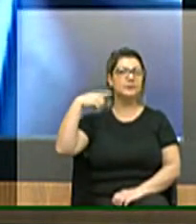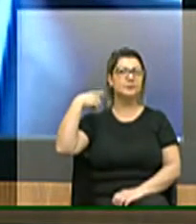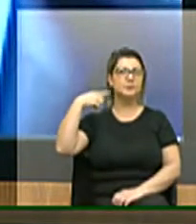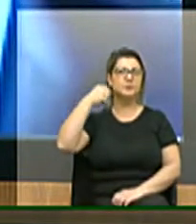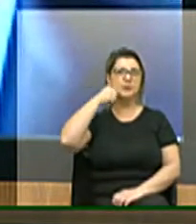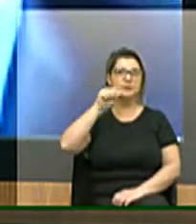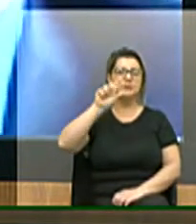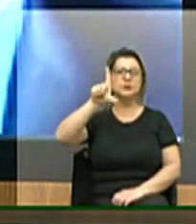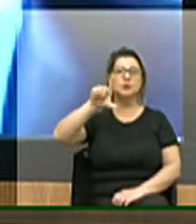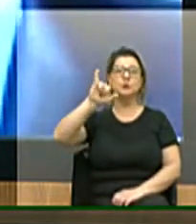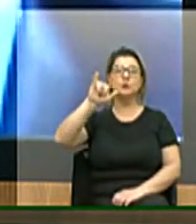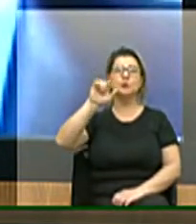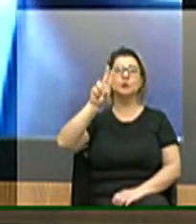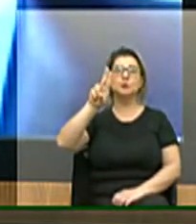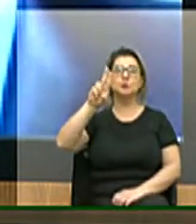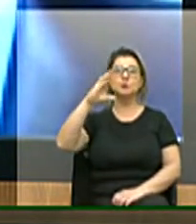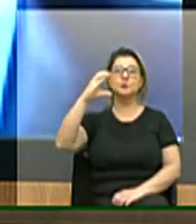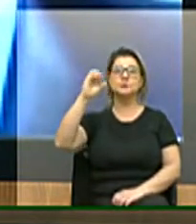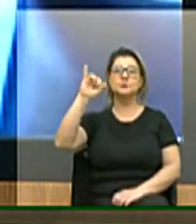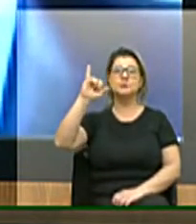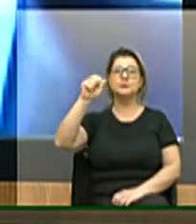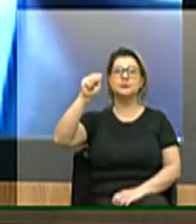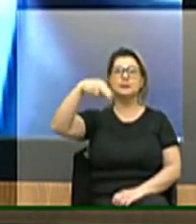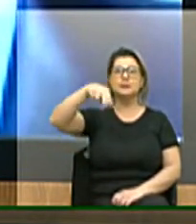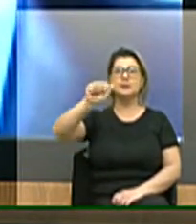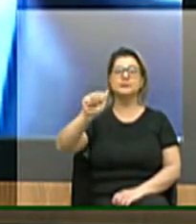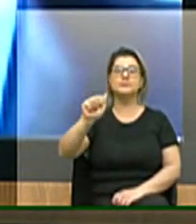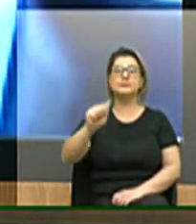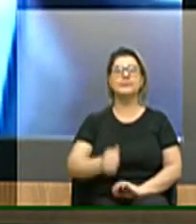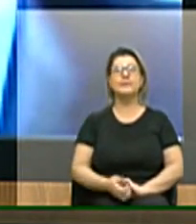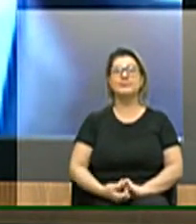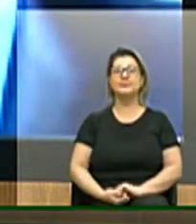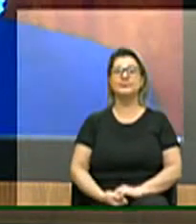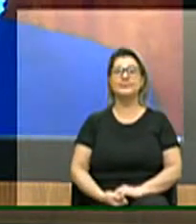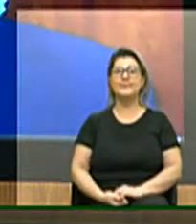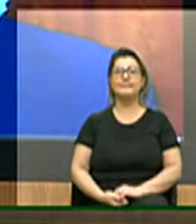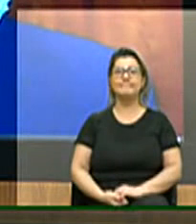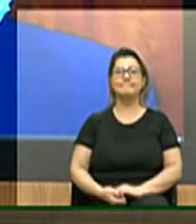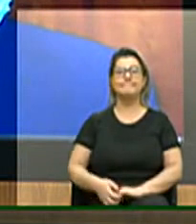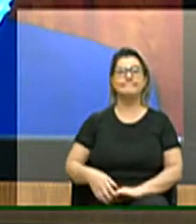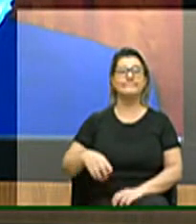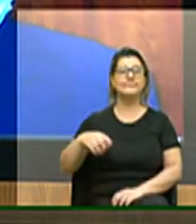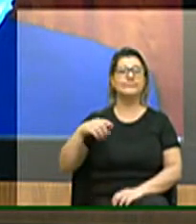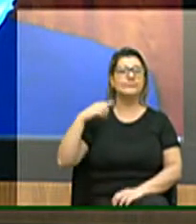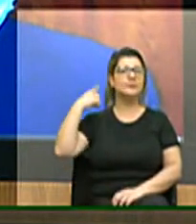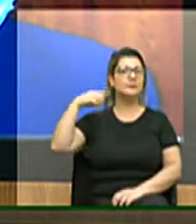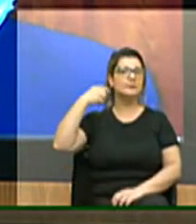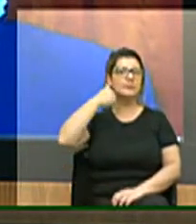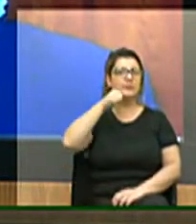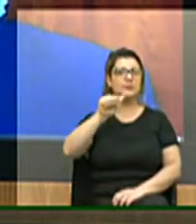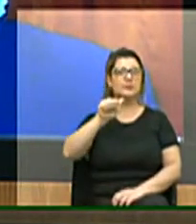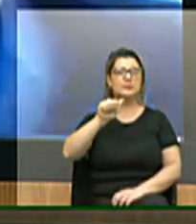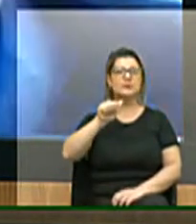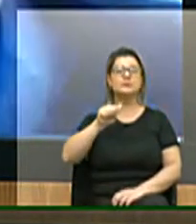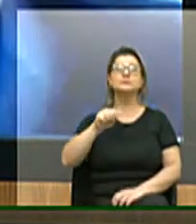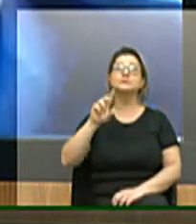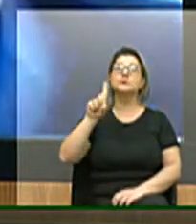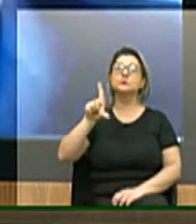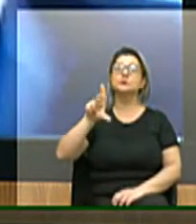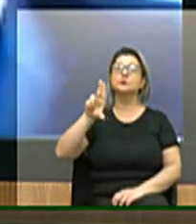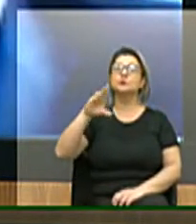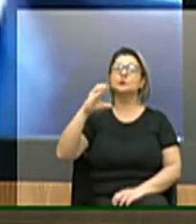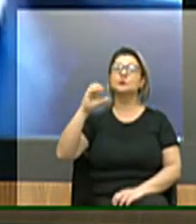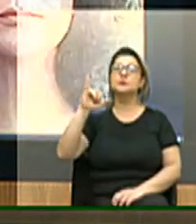Deputada Luciana Genro. Nem comi, mas não comi. Deputada Luciana Genro. Presente.